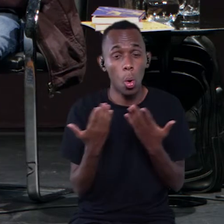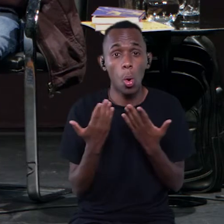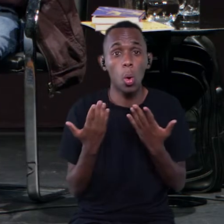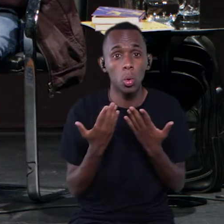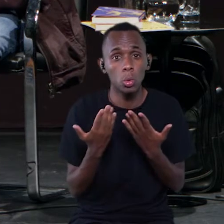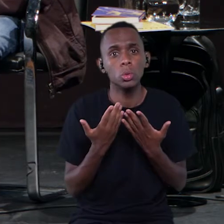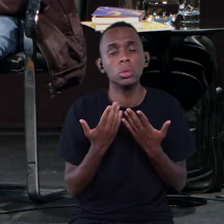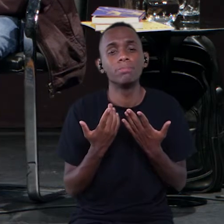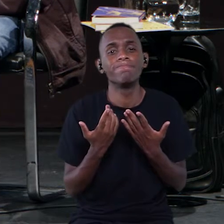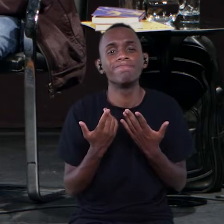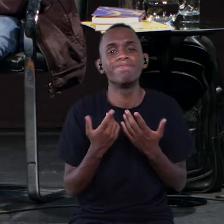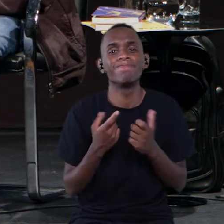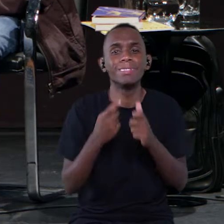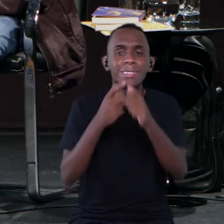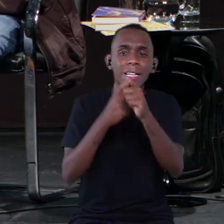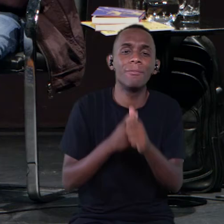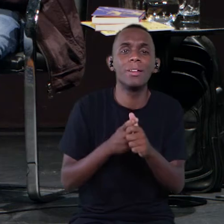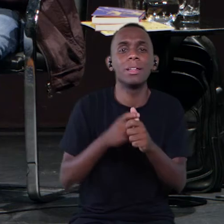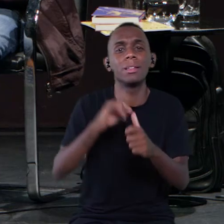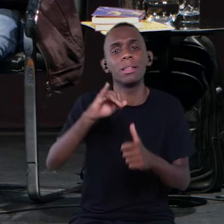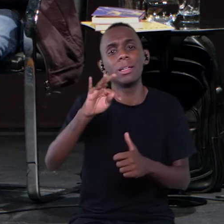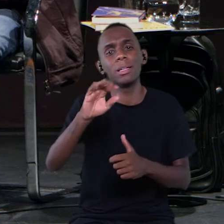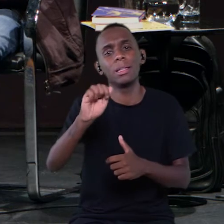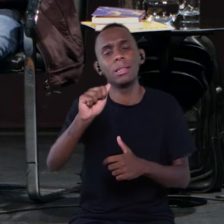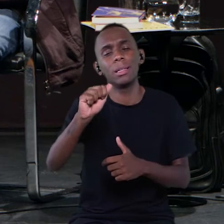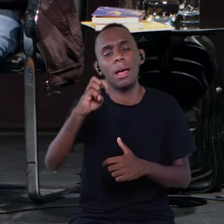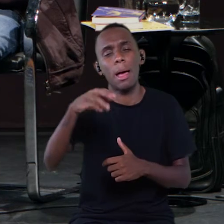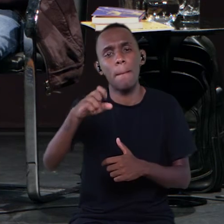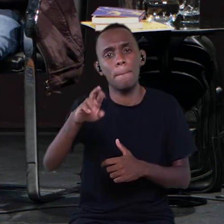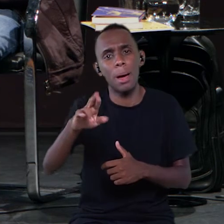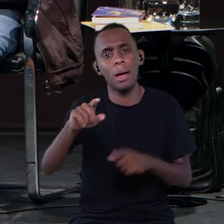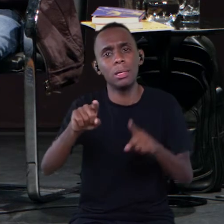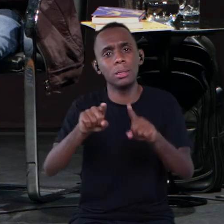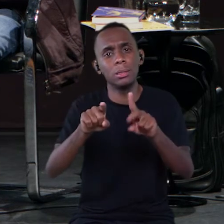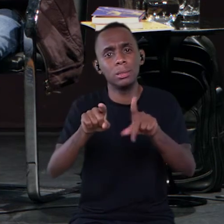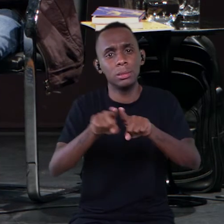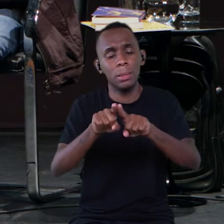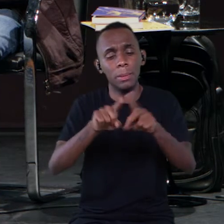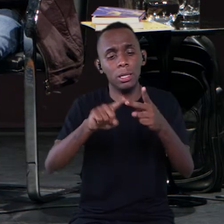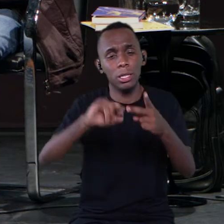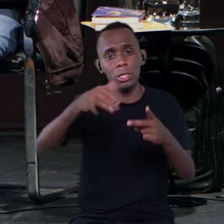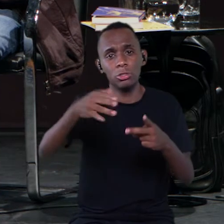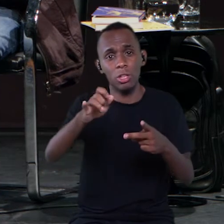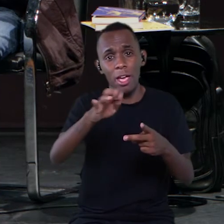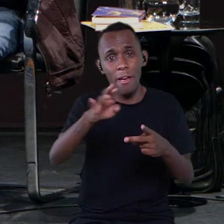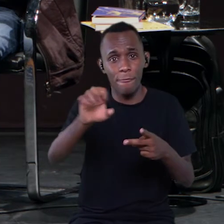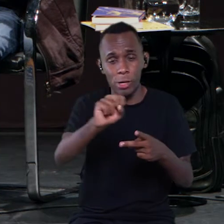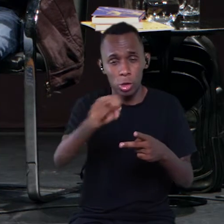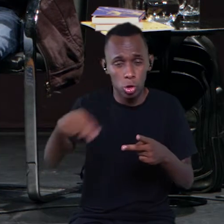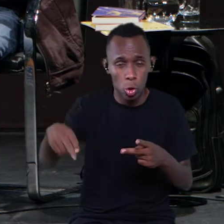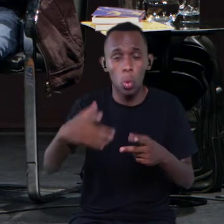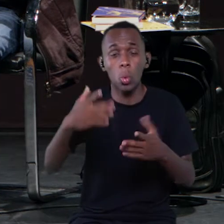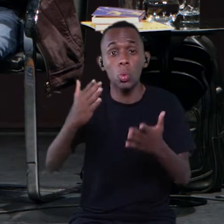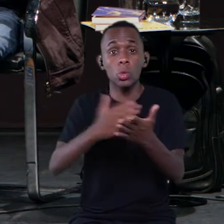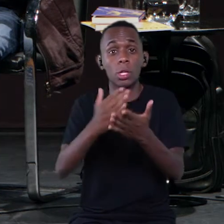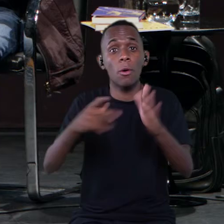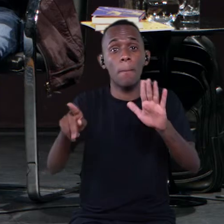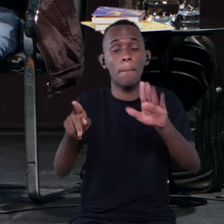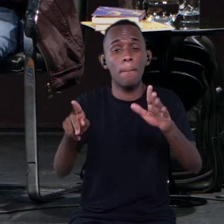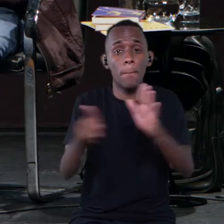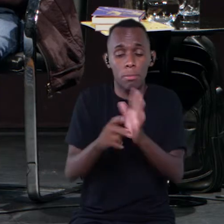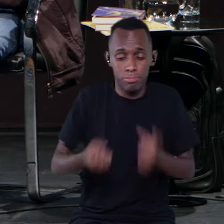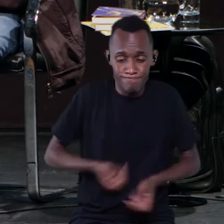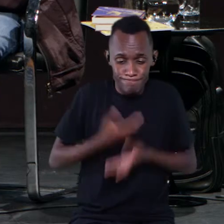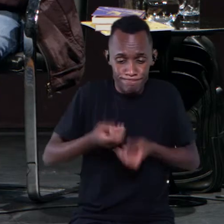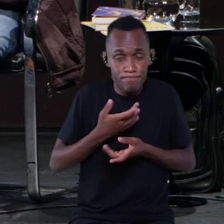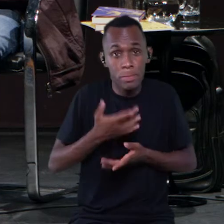devendo ao Itamar e ao Jefferson, e a você também, especialmente os livros de poemas, essa coisa de